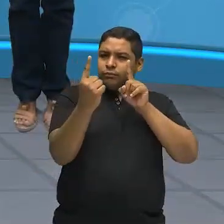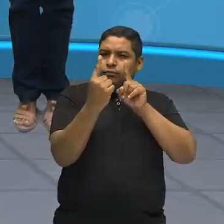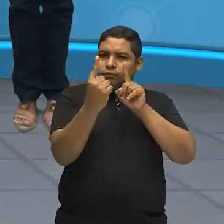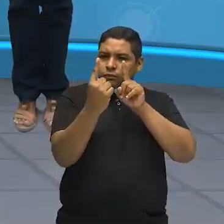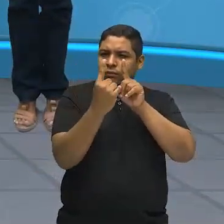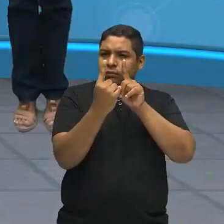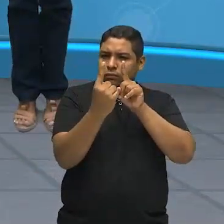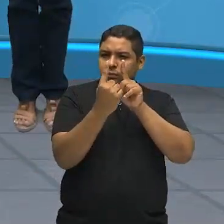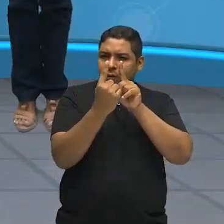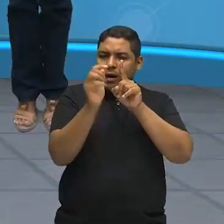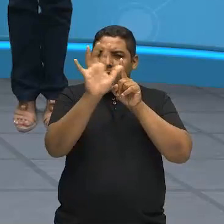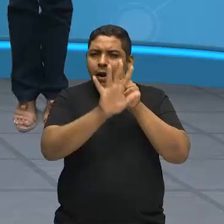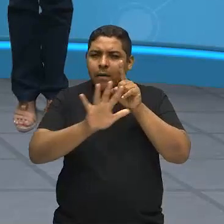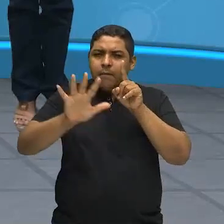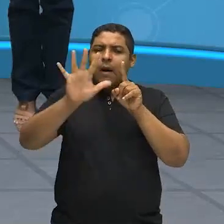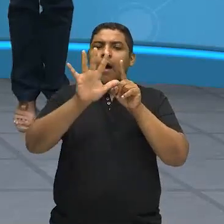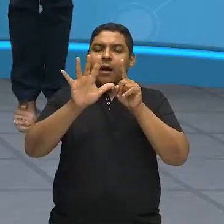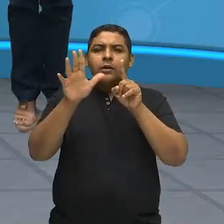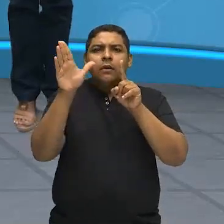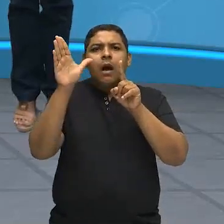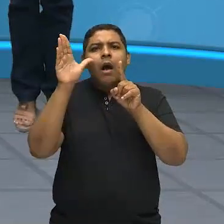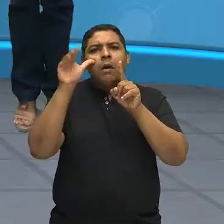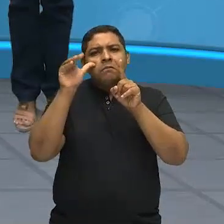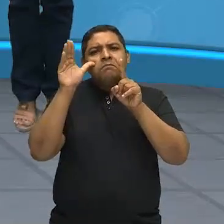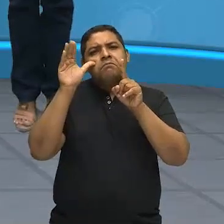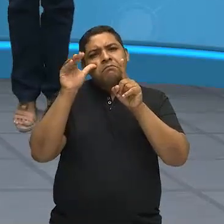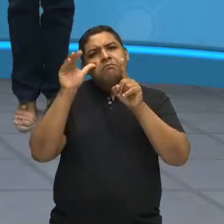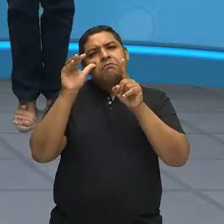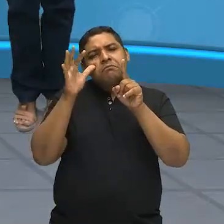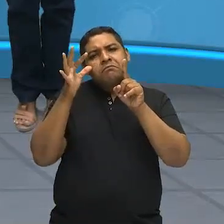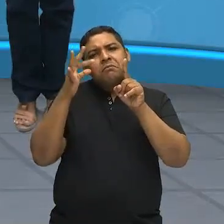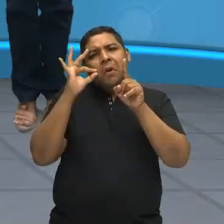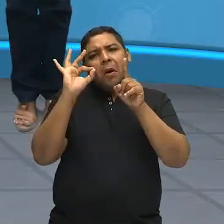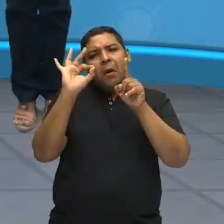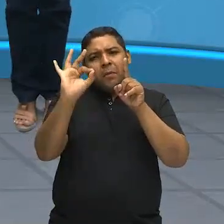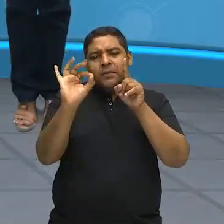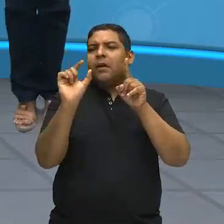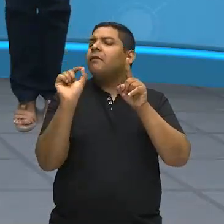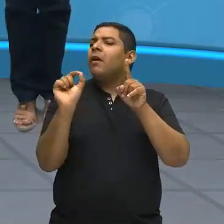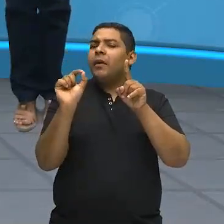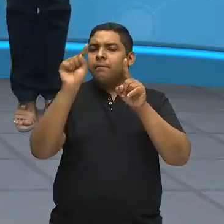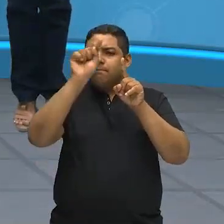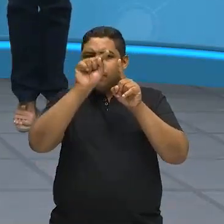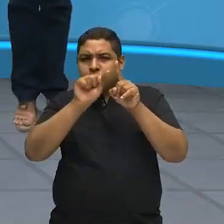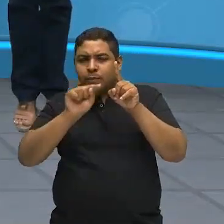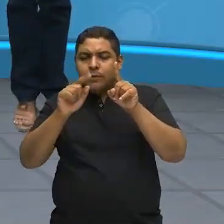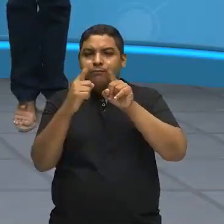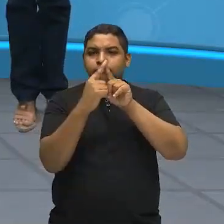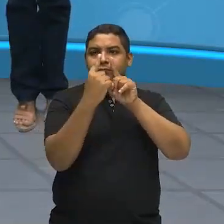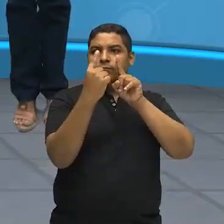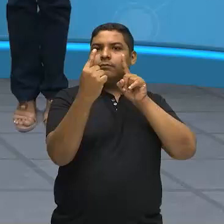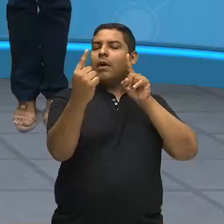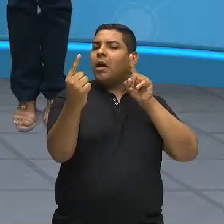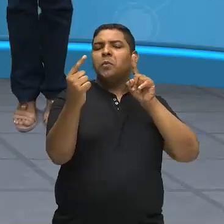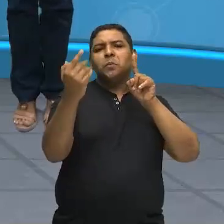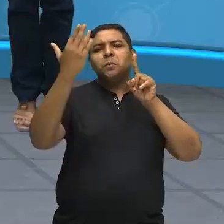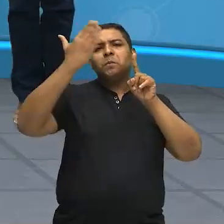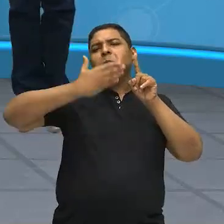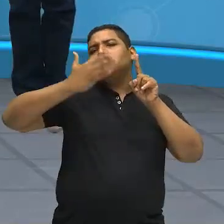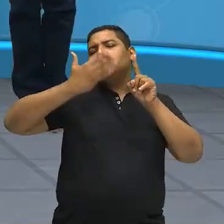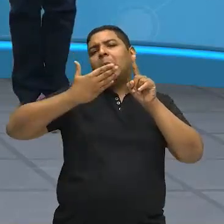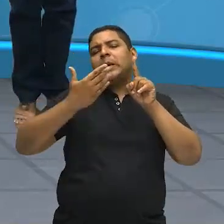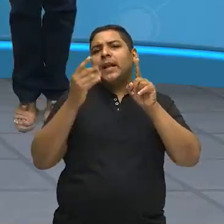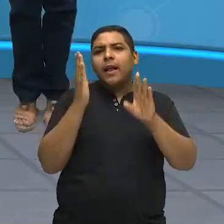obra de arte, ele vai observar esses pontinhos. Mas quando você se afasta, você não consegue identificar